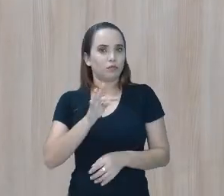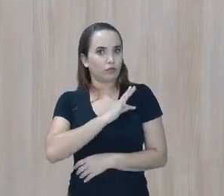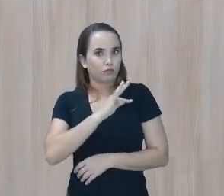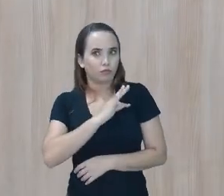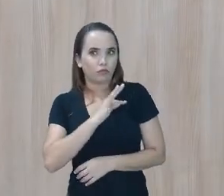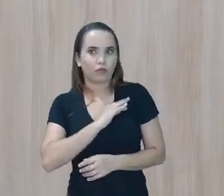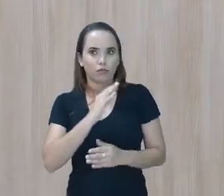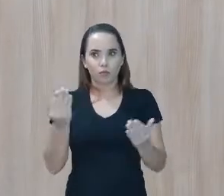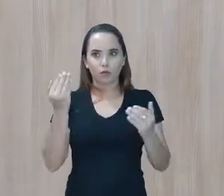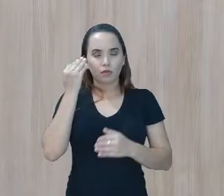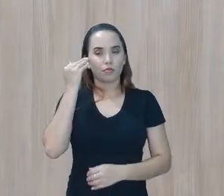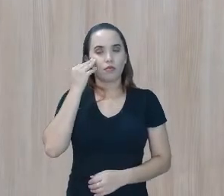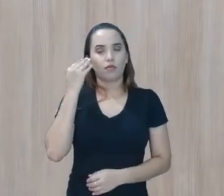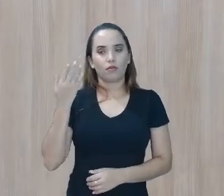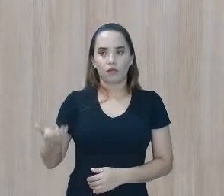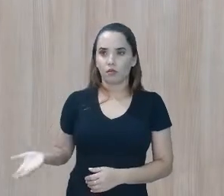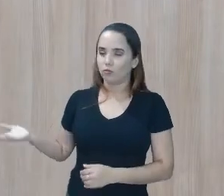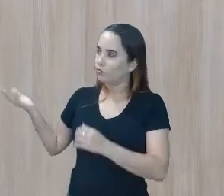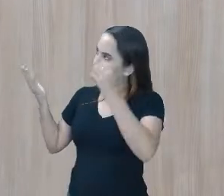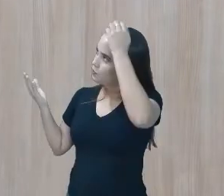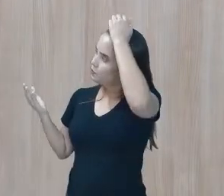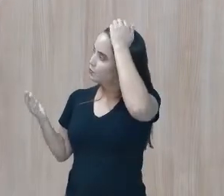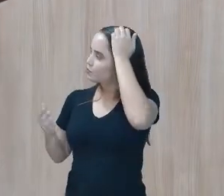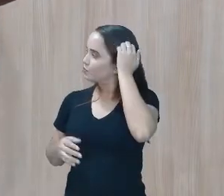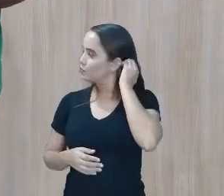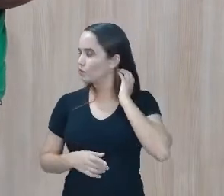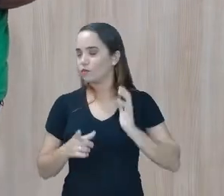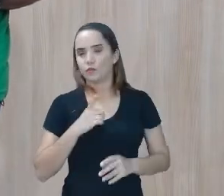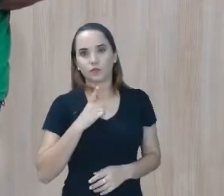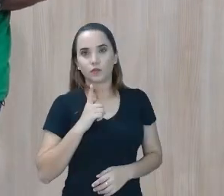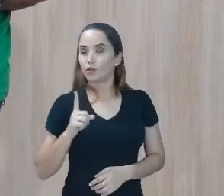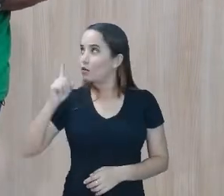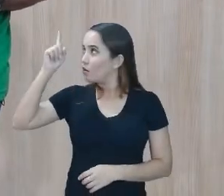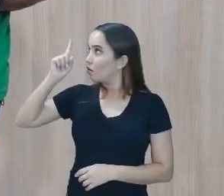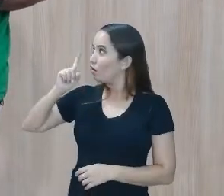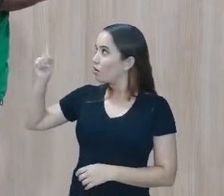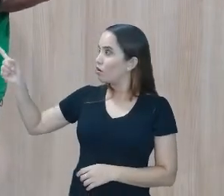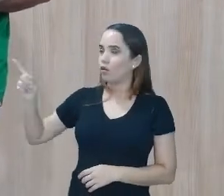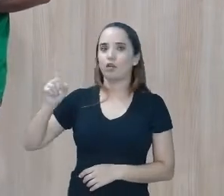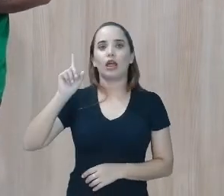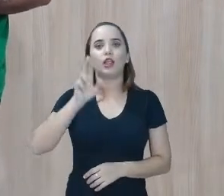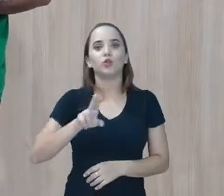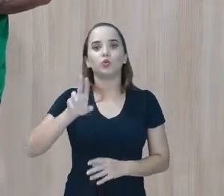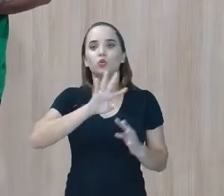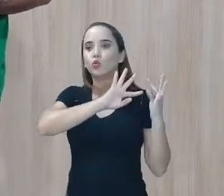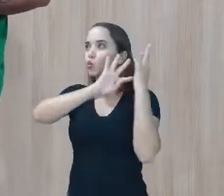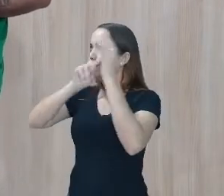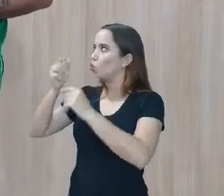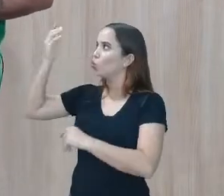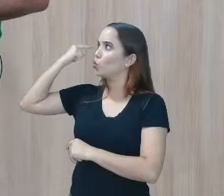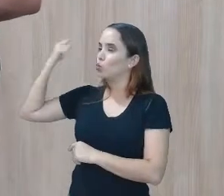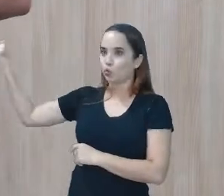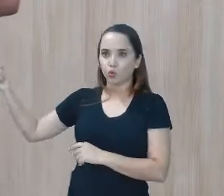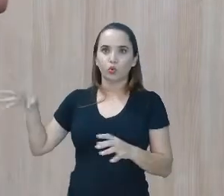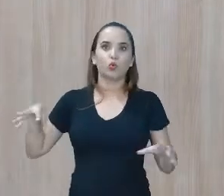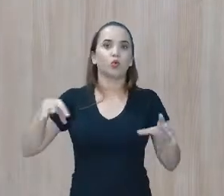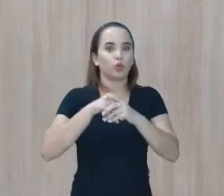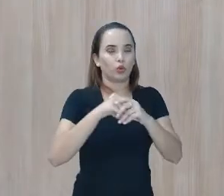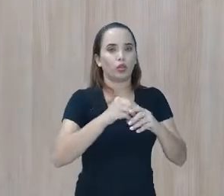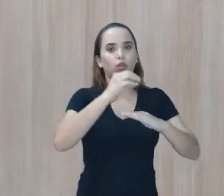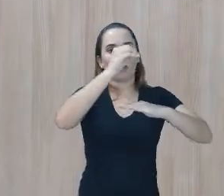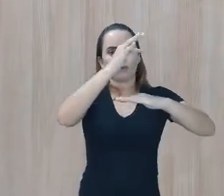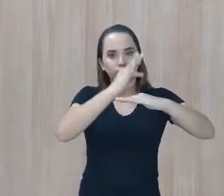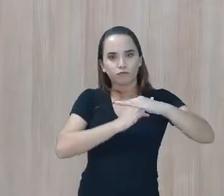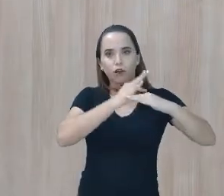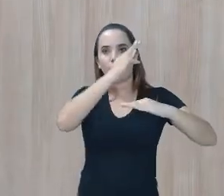a identificação. Veja aí que eu tenho esses números em forma de fração e eu vou tentar identificá-los nessa